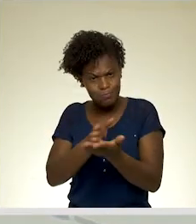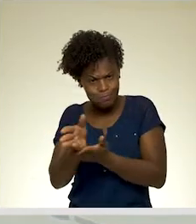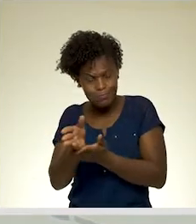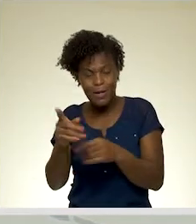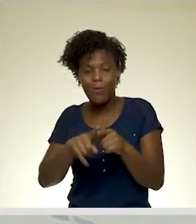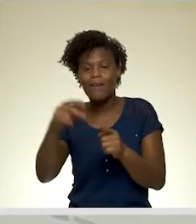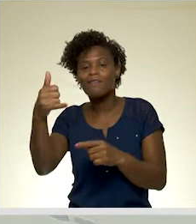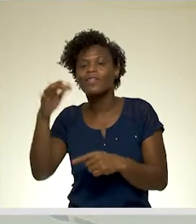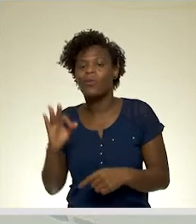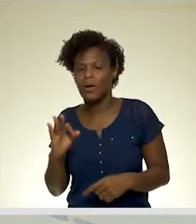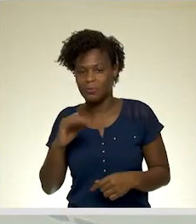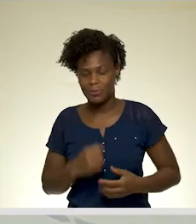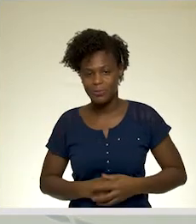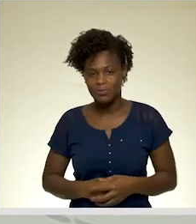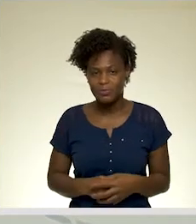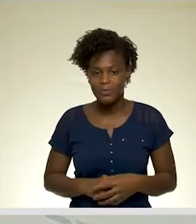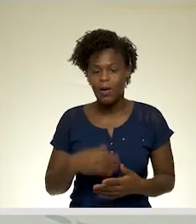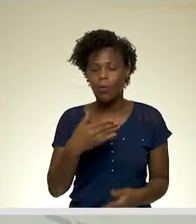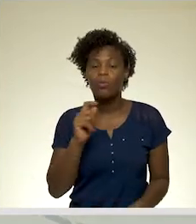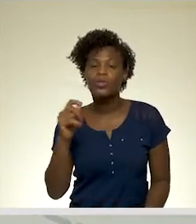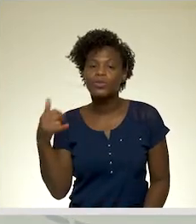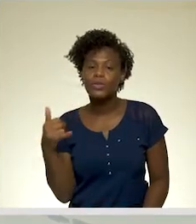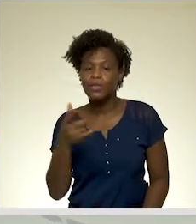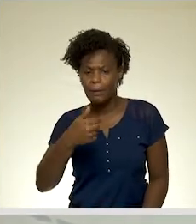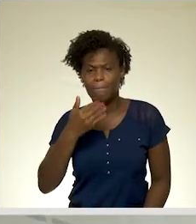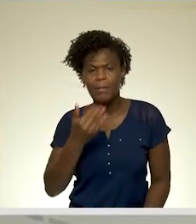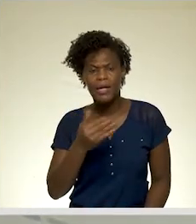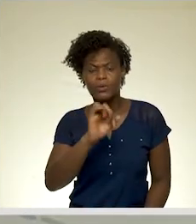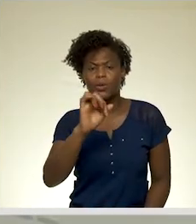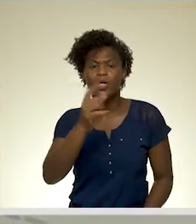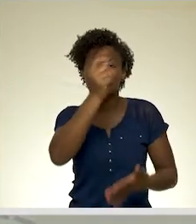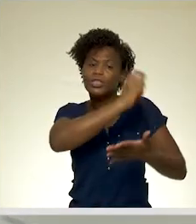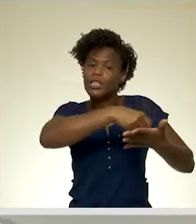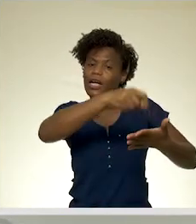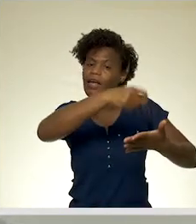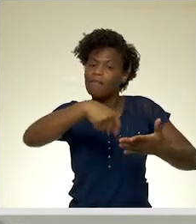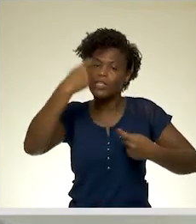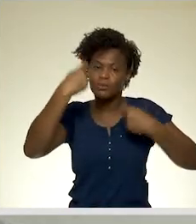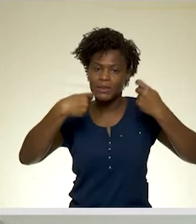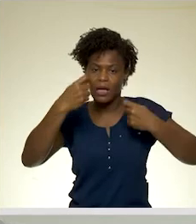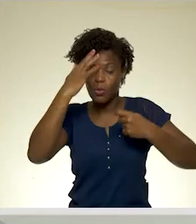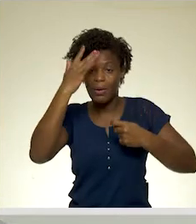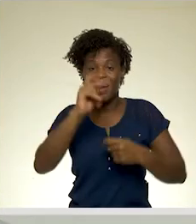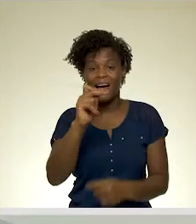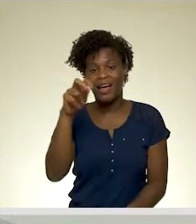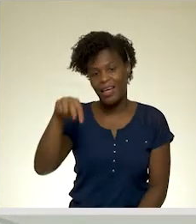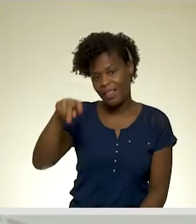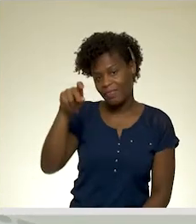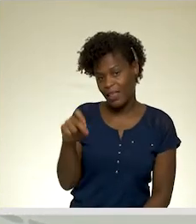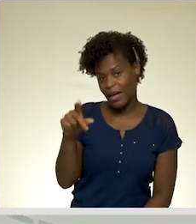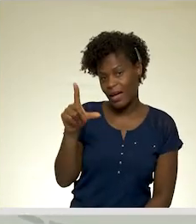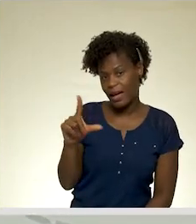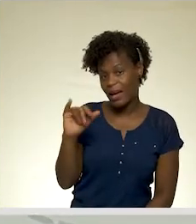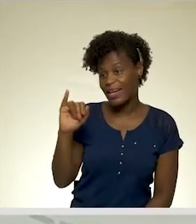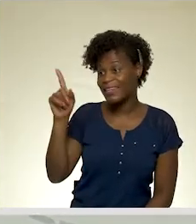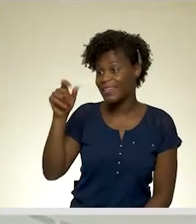proporcionalidade é 24. 1.2, pede-se para escrever a expressão analítica.